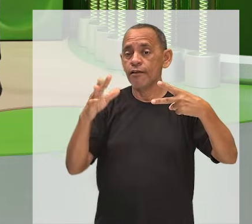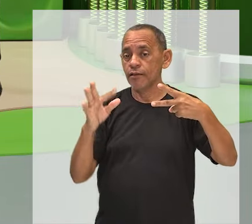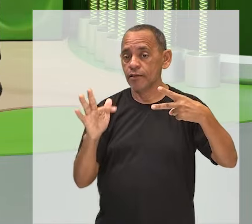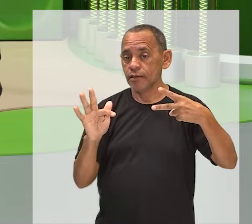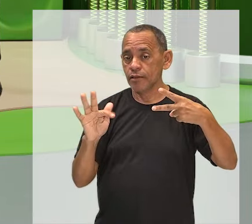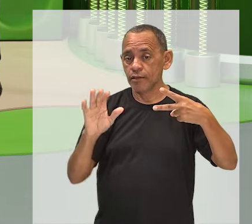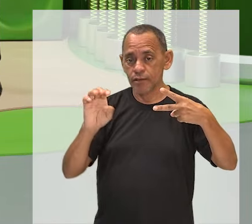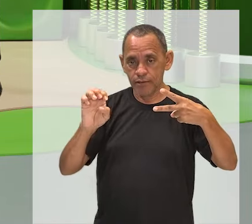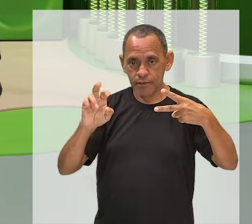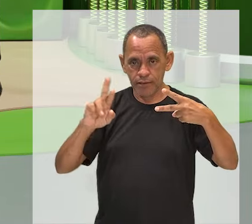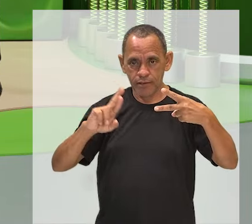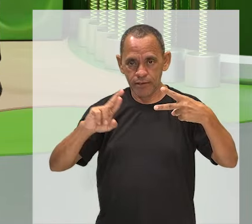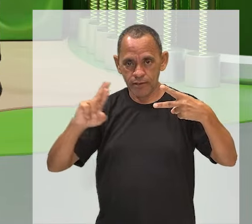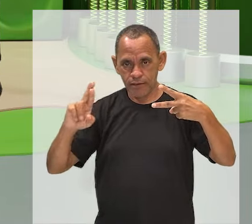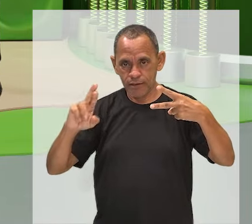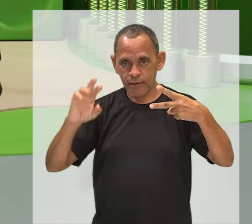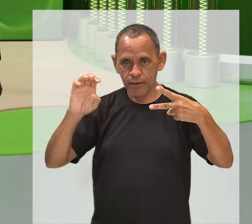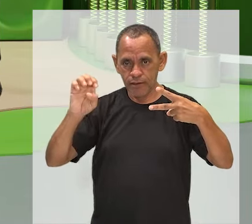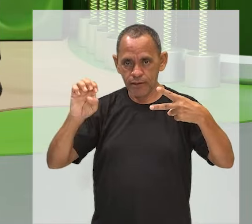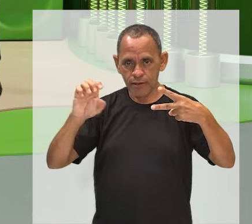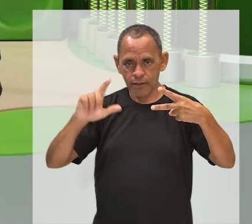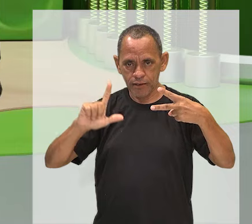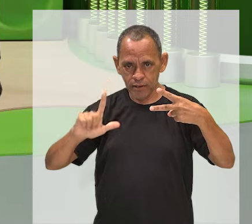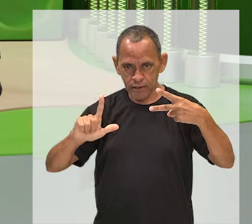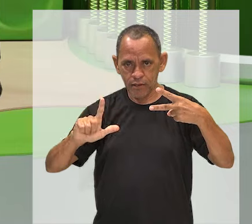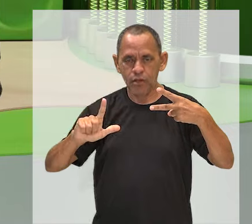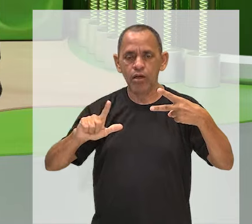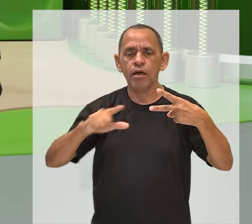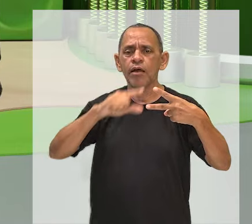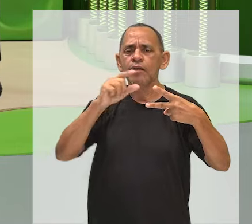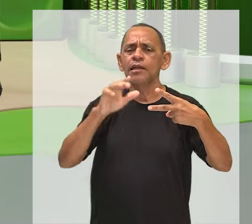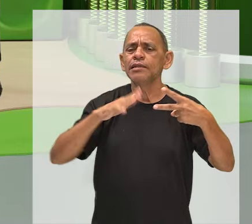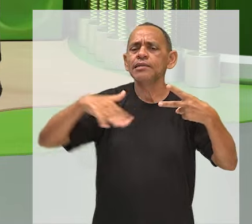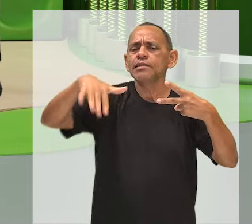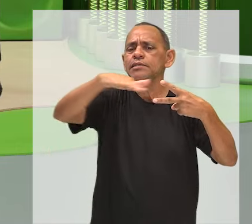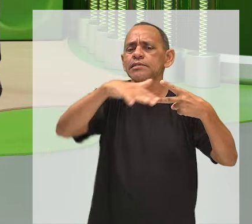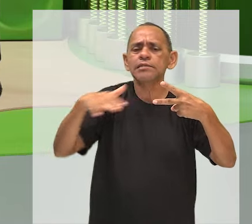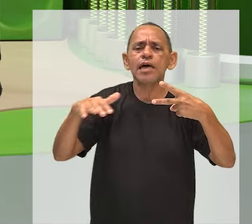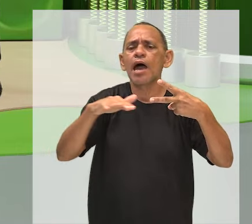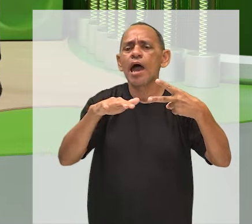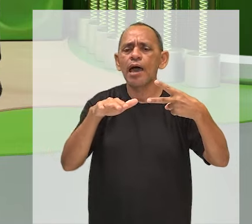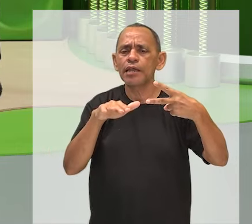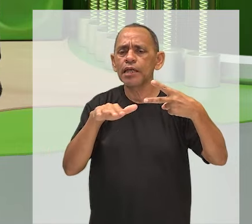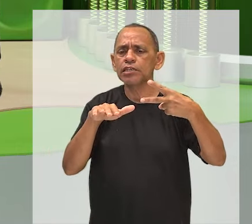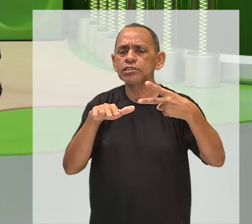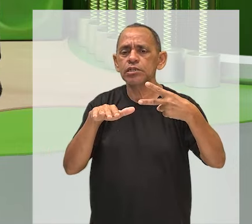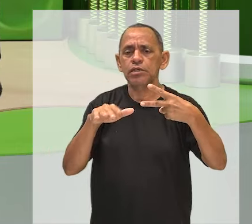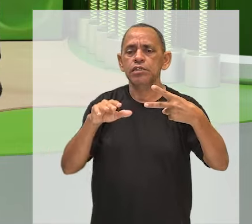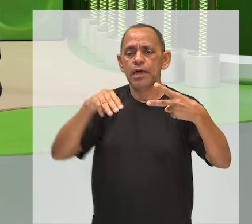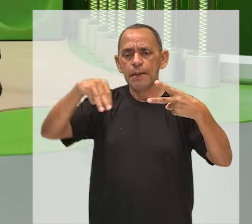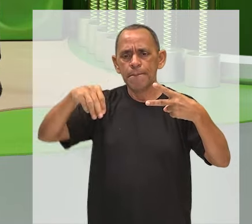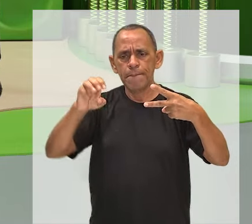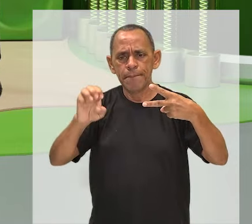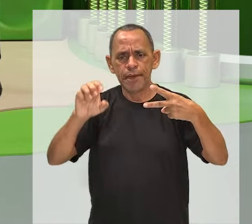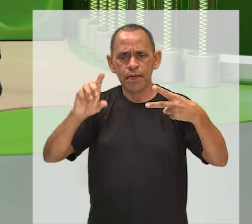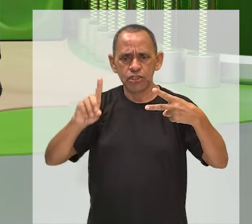Elas ocorrem nas zonas de médias latitudes, certo? caracterizando aí um movimento dos